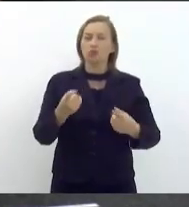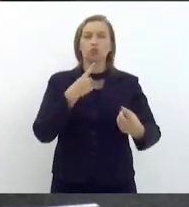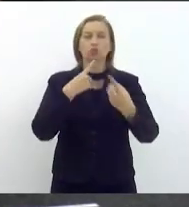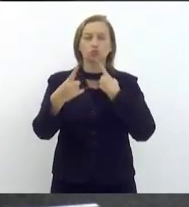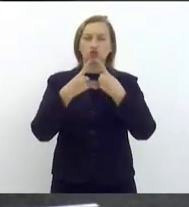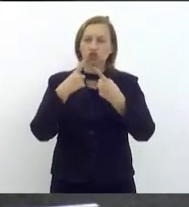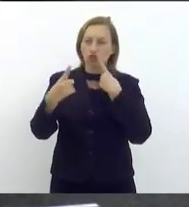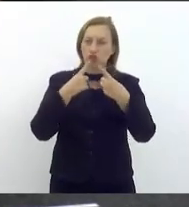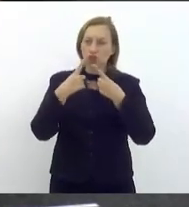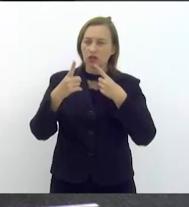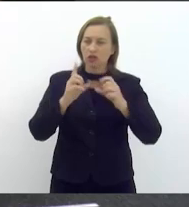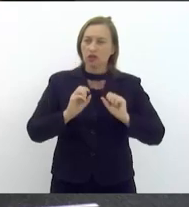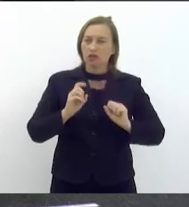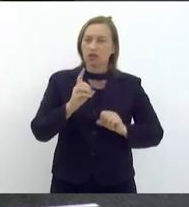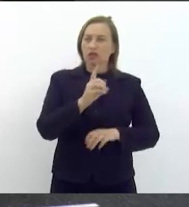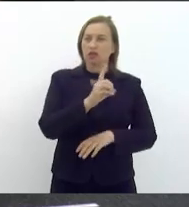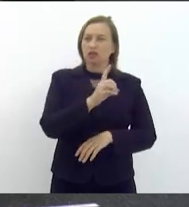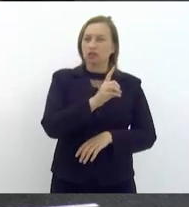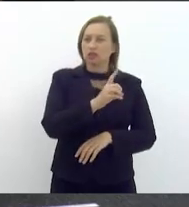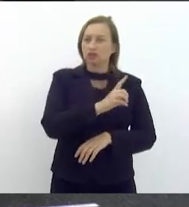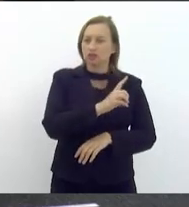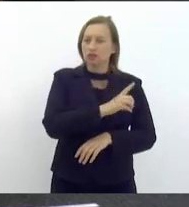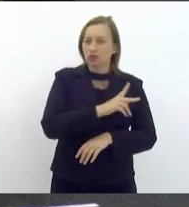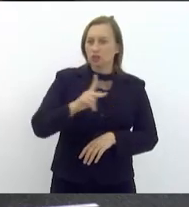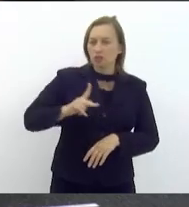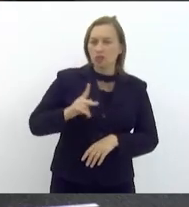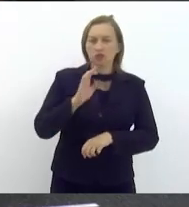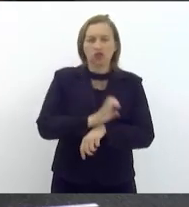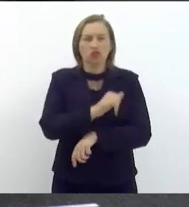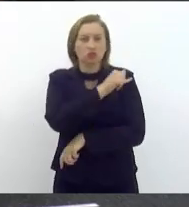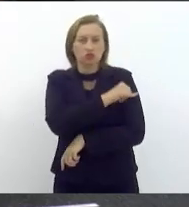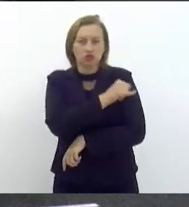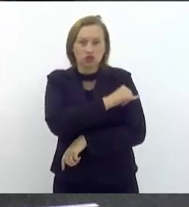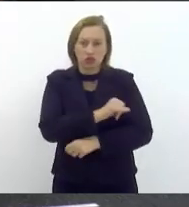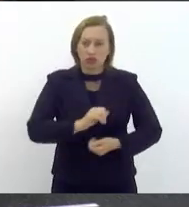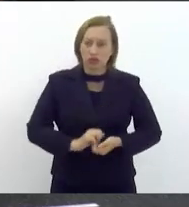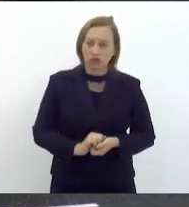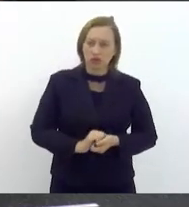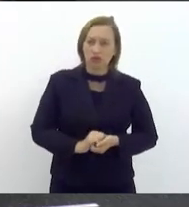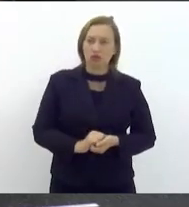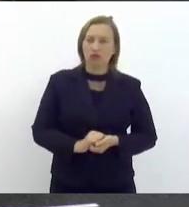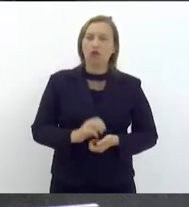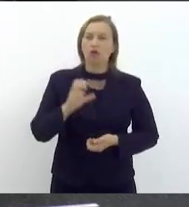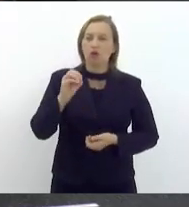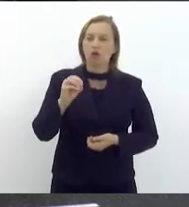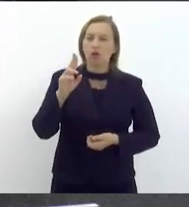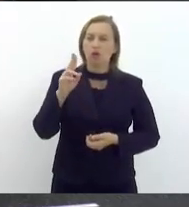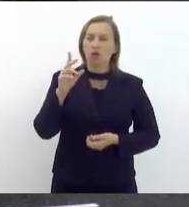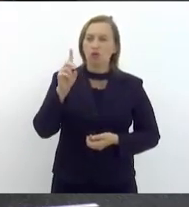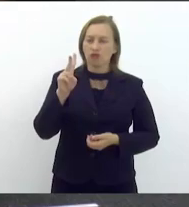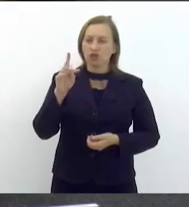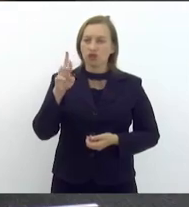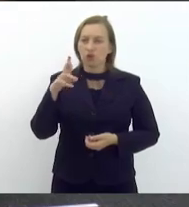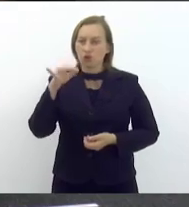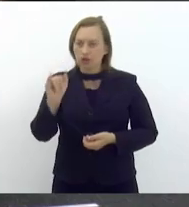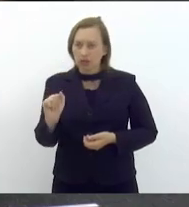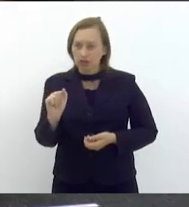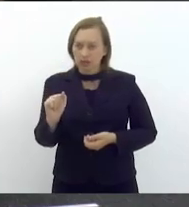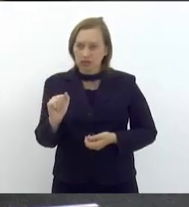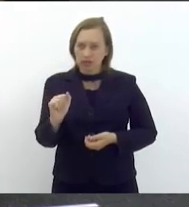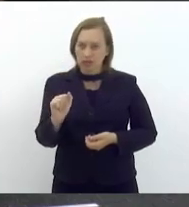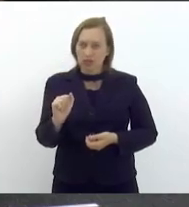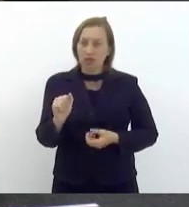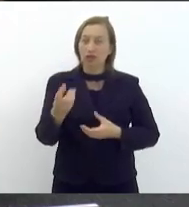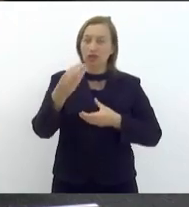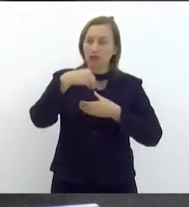diálogo com a Defensoria Pública do Estado do Rio de Janeiro com a ouvidoria externa da Defensoria E